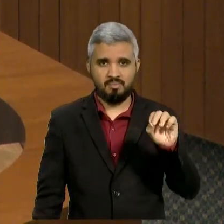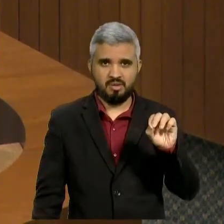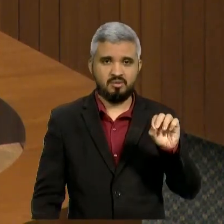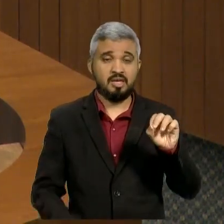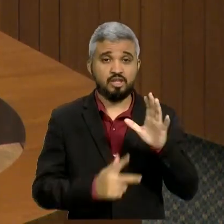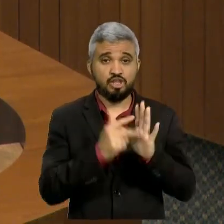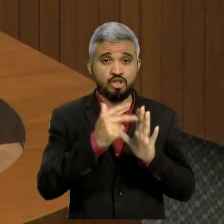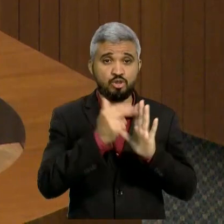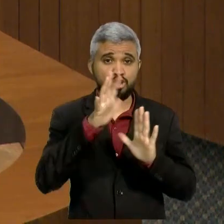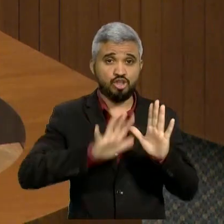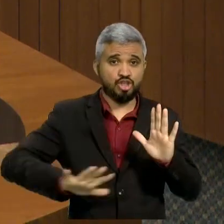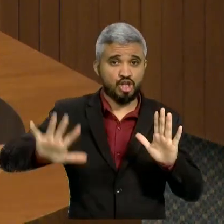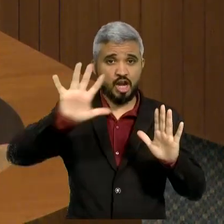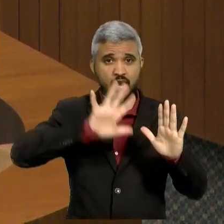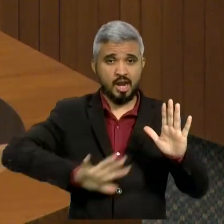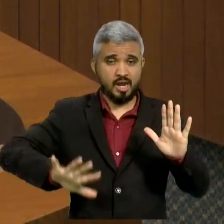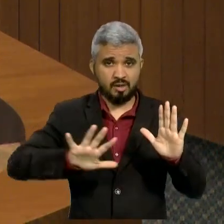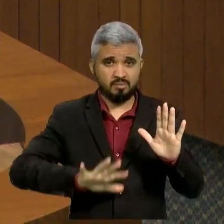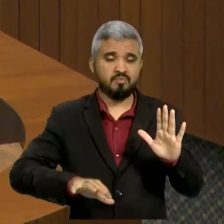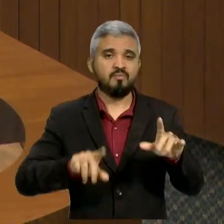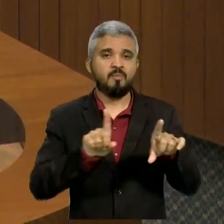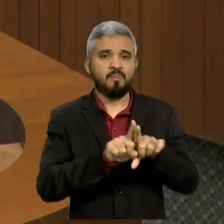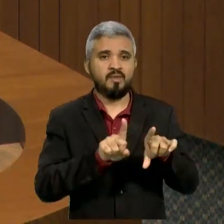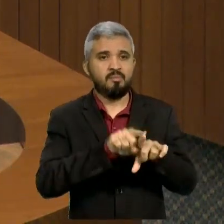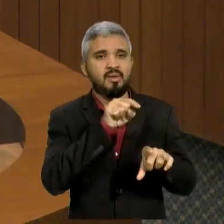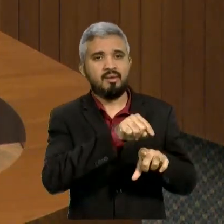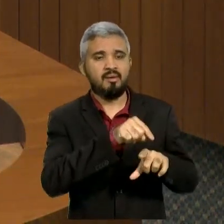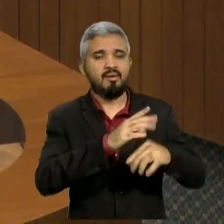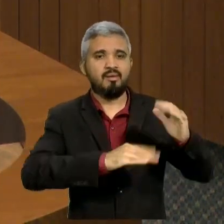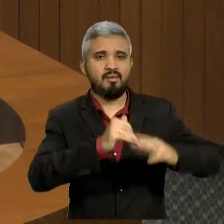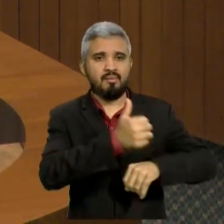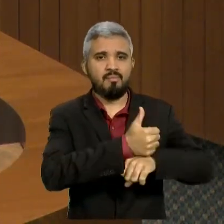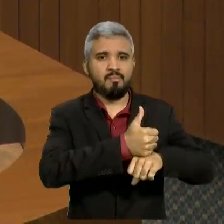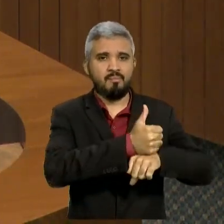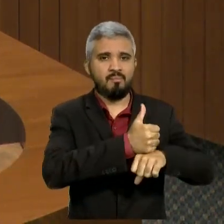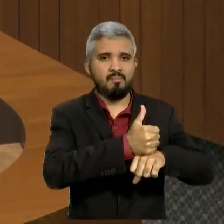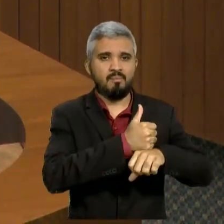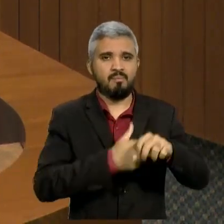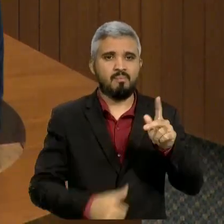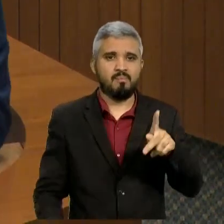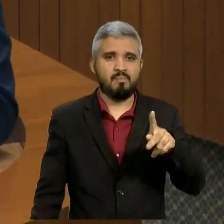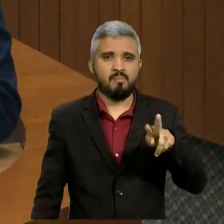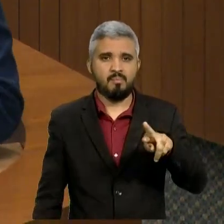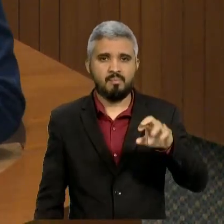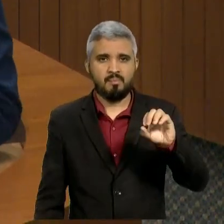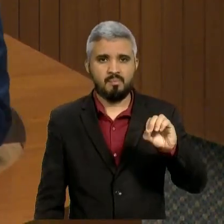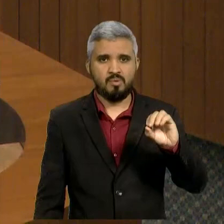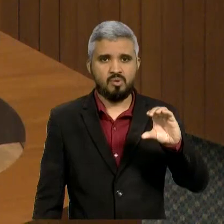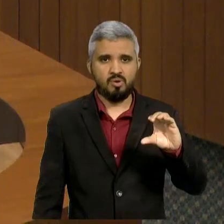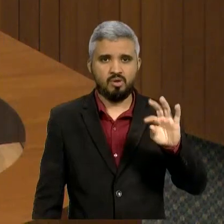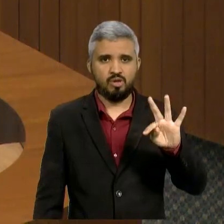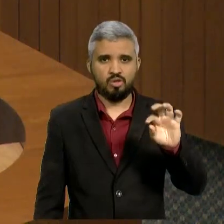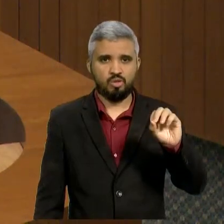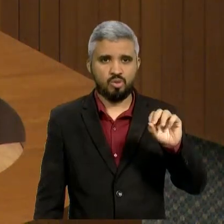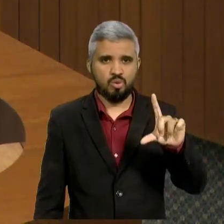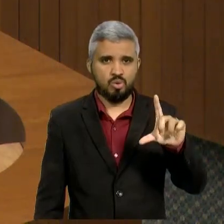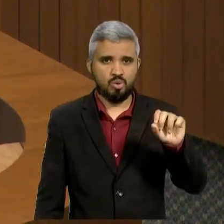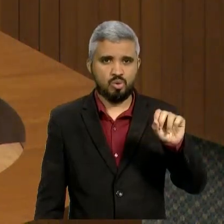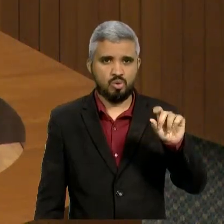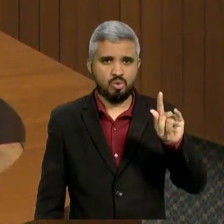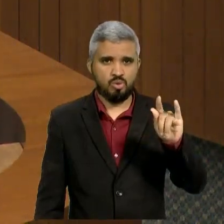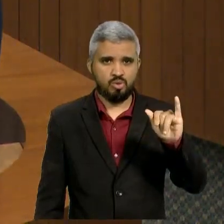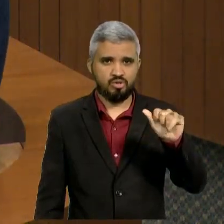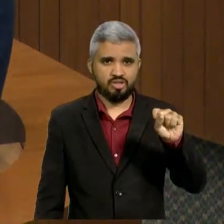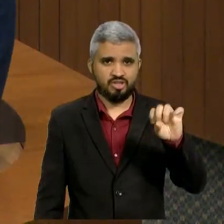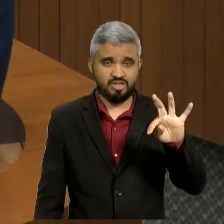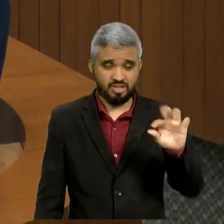proctologista e oferta todos os serviços que ele faz no seu particular ele faz também no nosso gabinete quando precisa